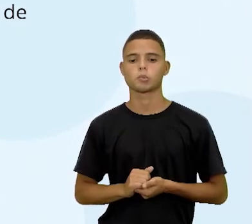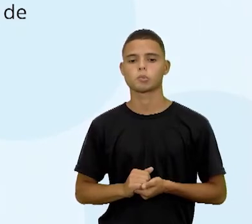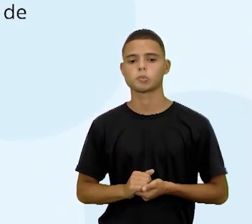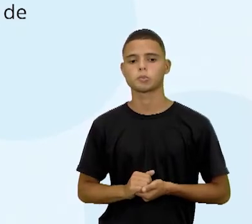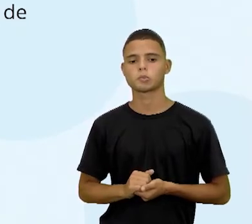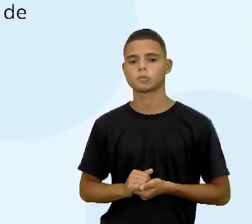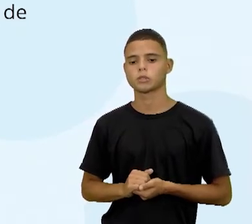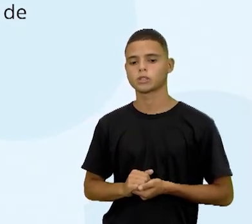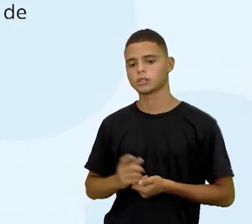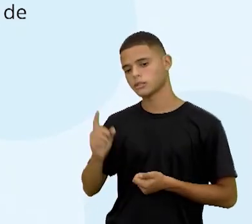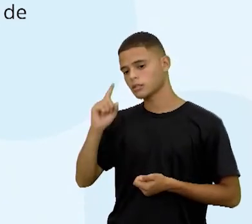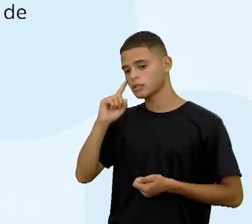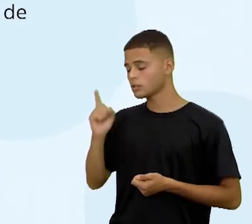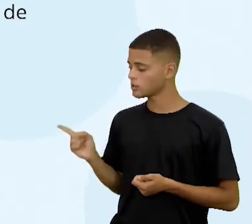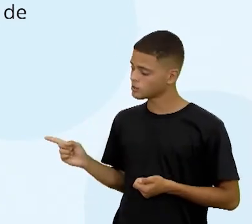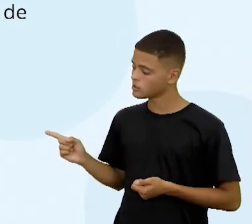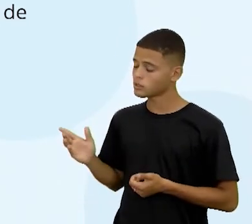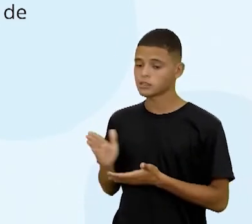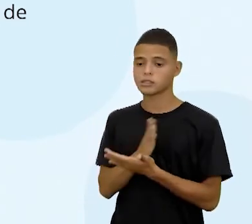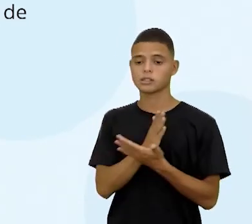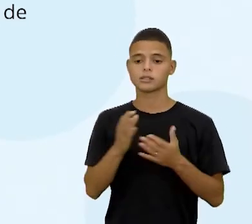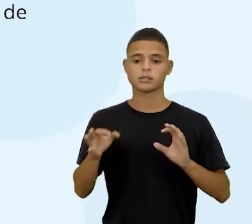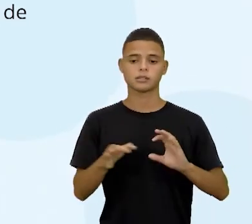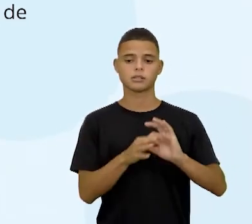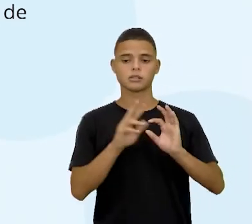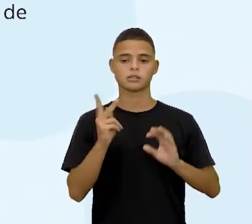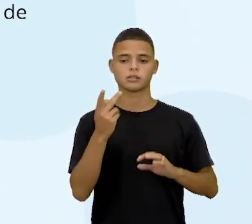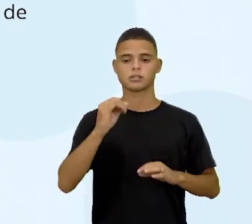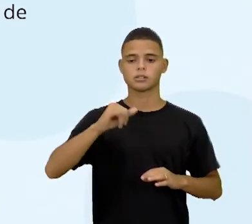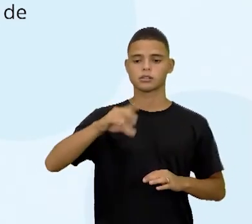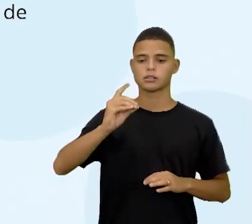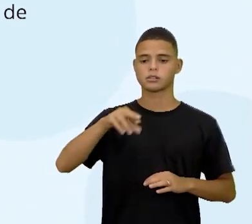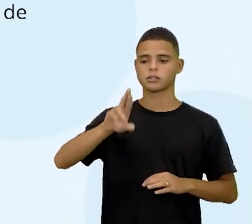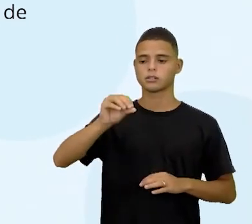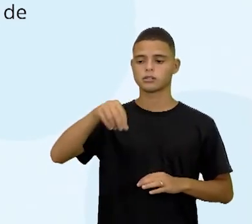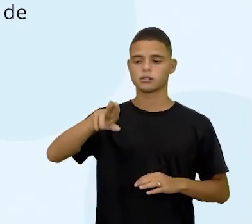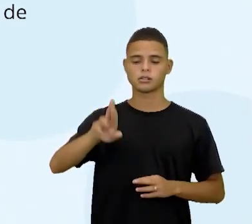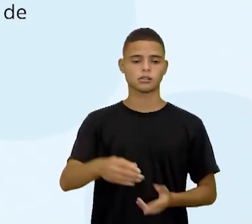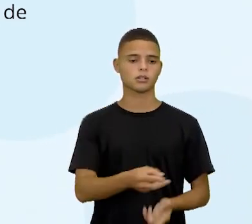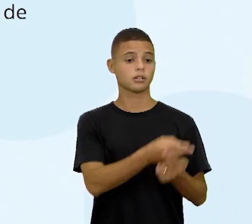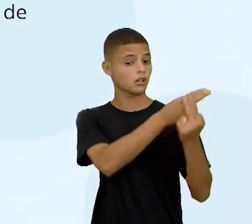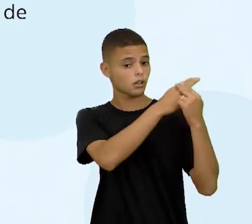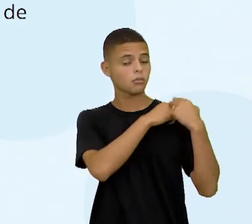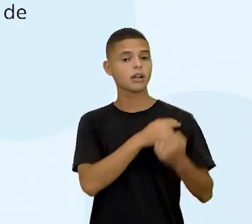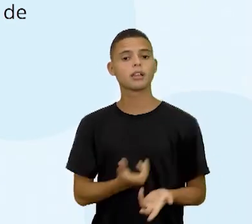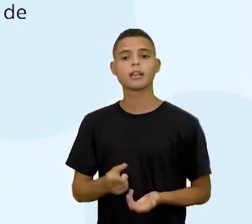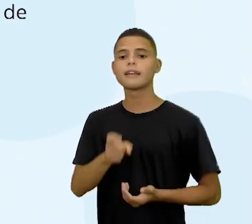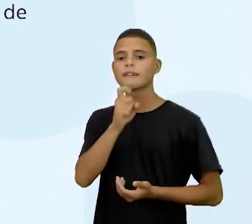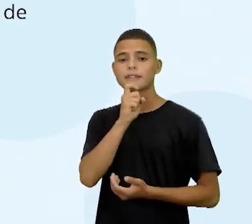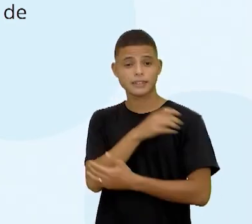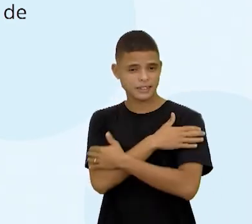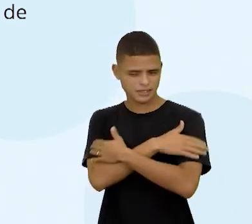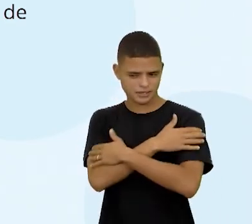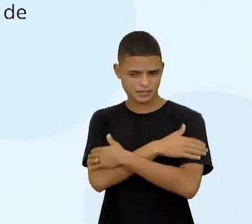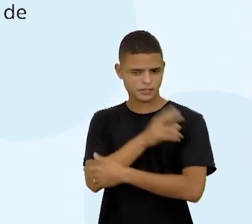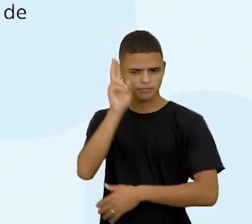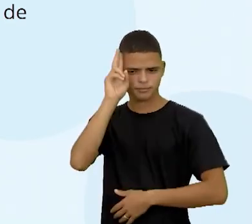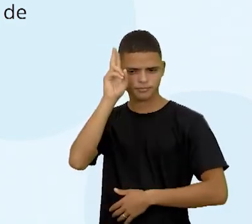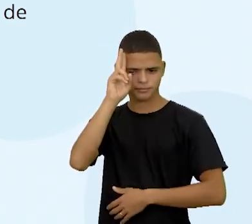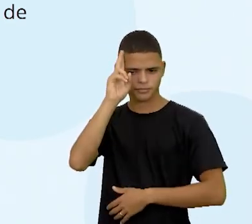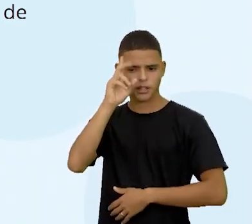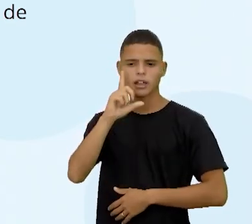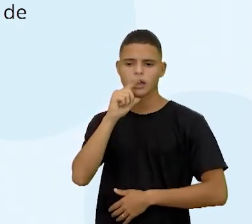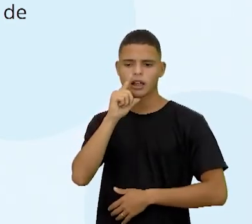Aqui eu coloquei embaixo as ligações de hidrogênio são responsáveis pelo fato do gelo flutuar na água líquida. Lembra que a gente fez aquele experimento